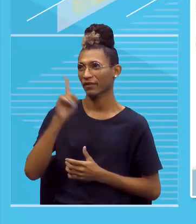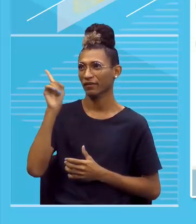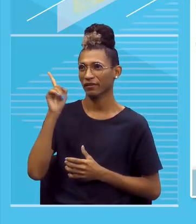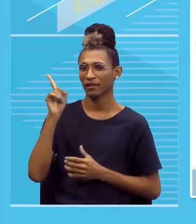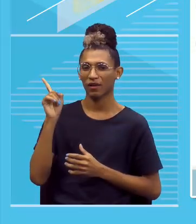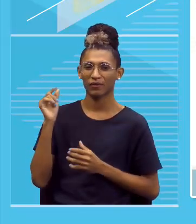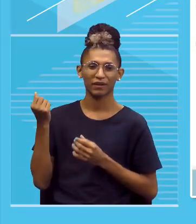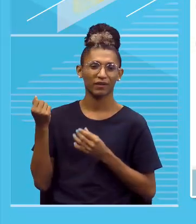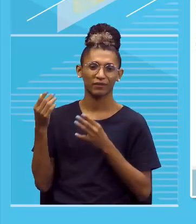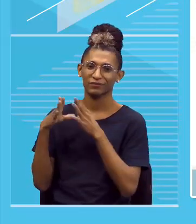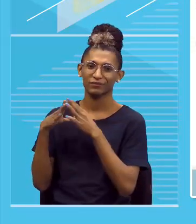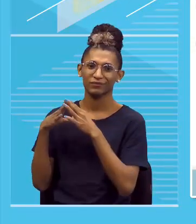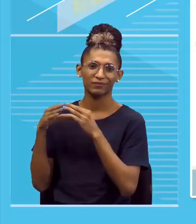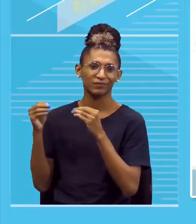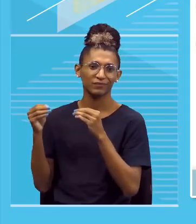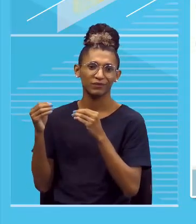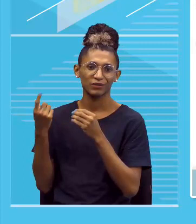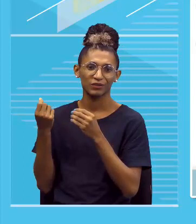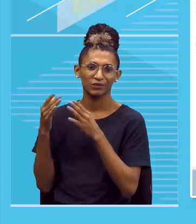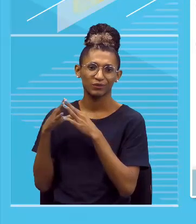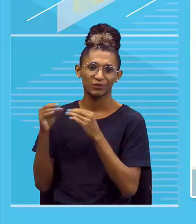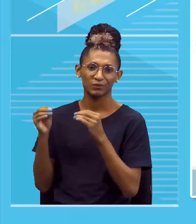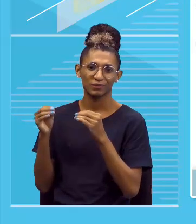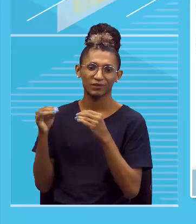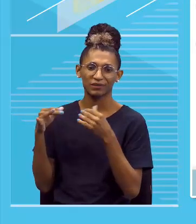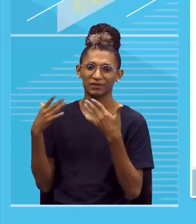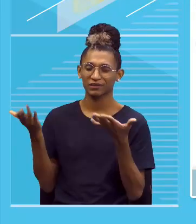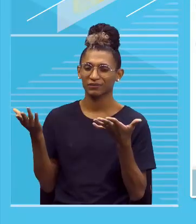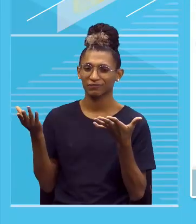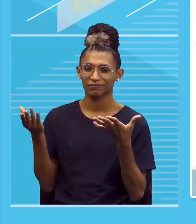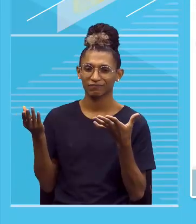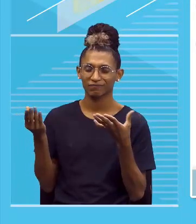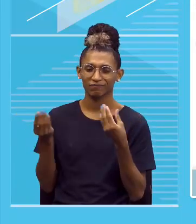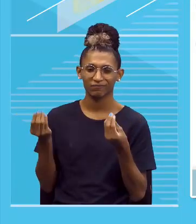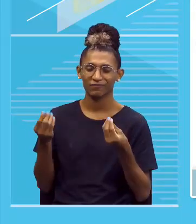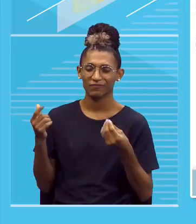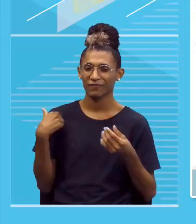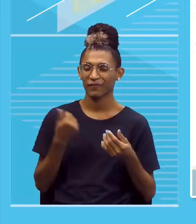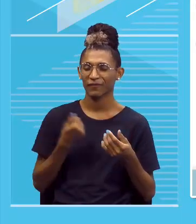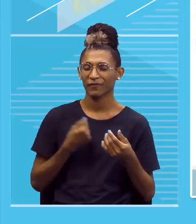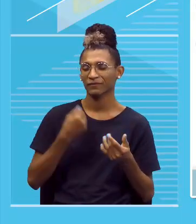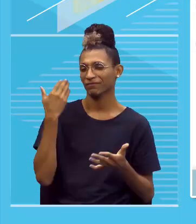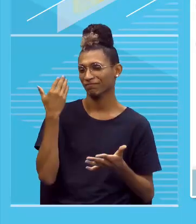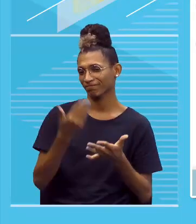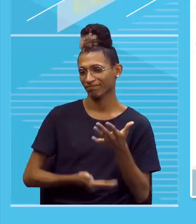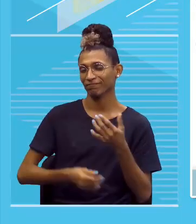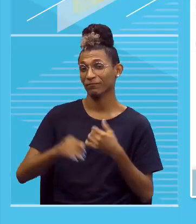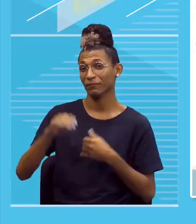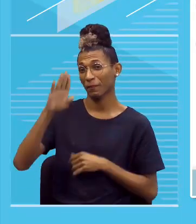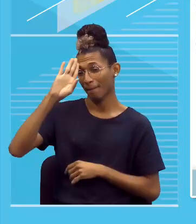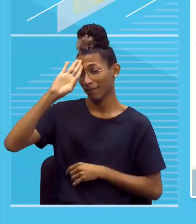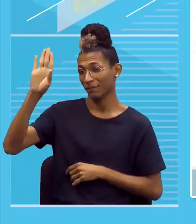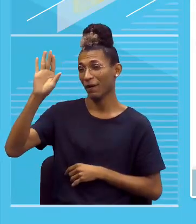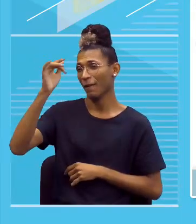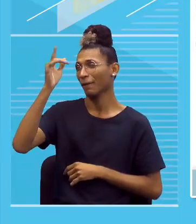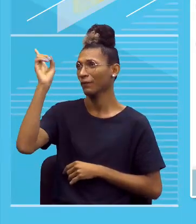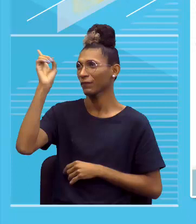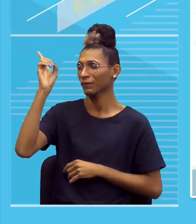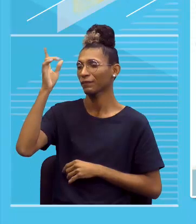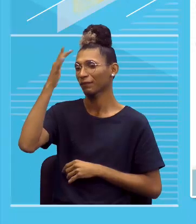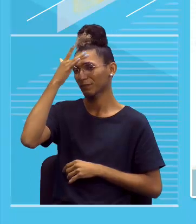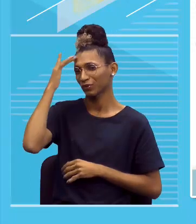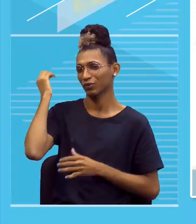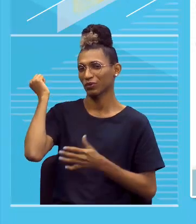consequentemente nós perdemos o nosso principal comprador de